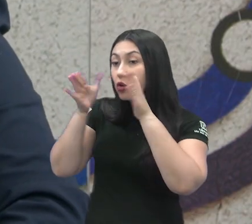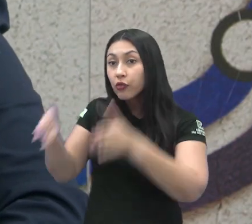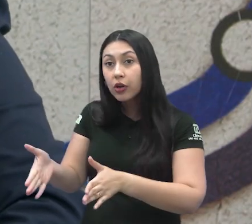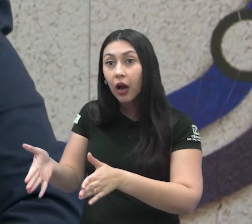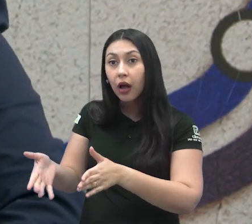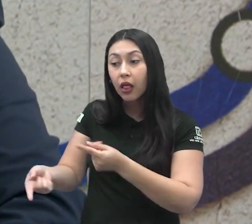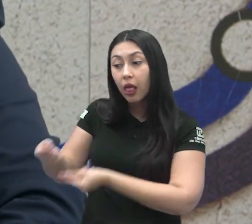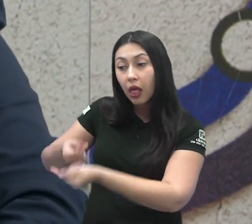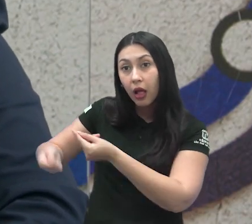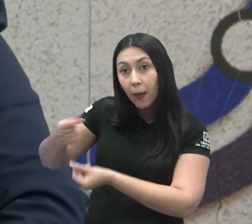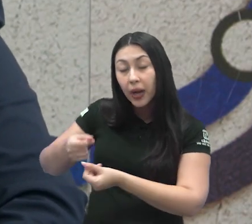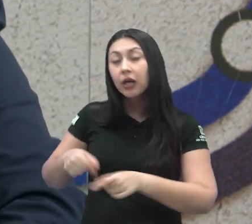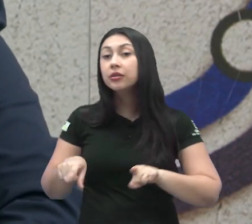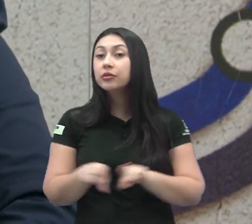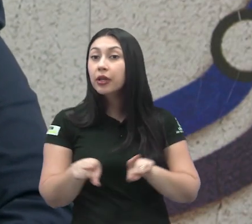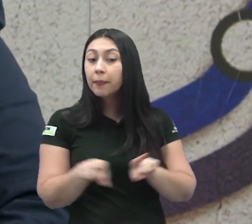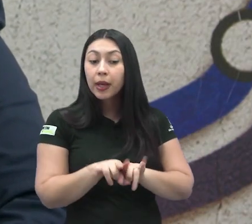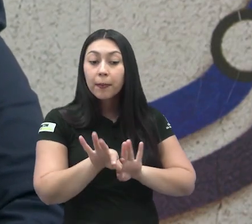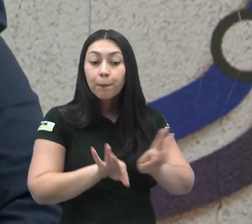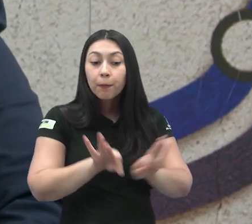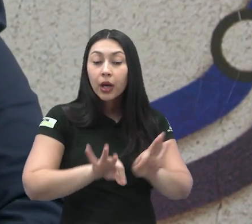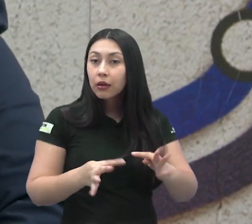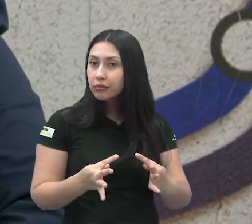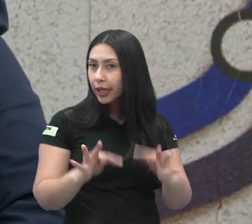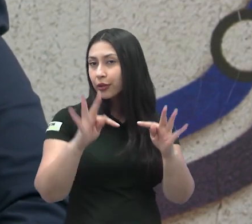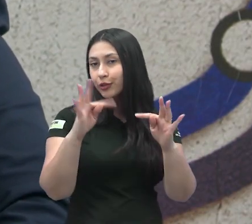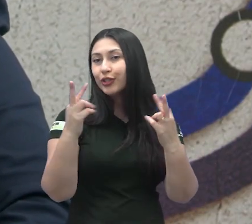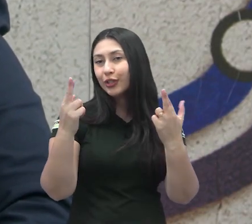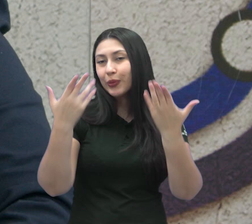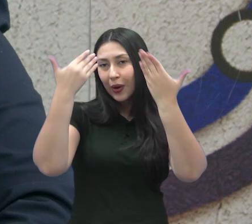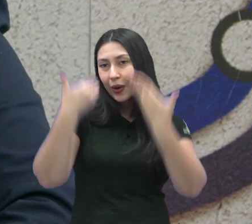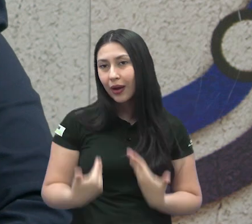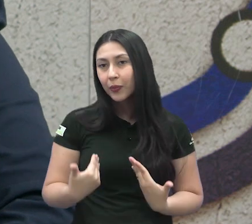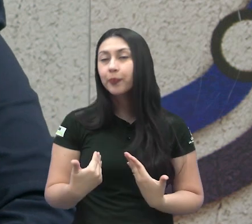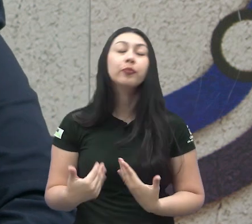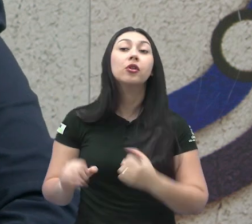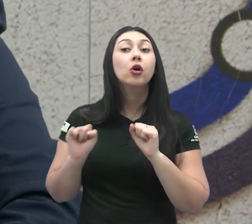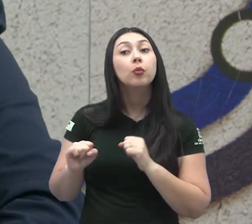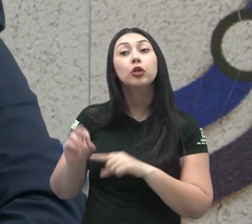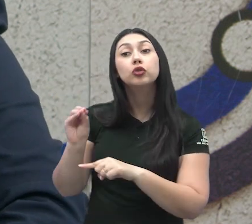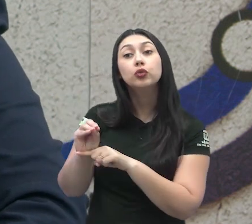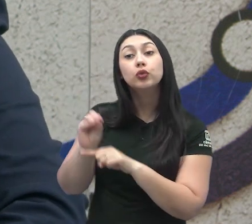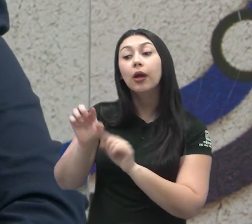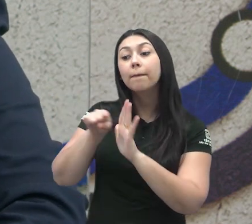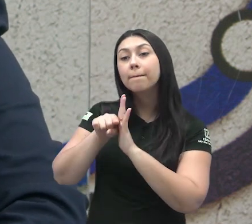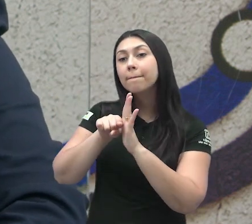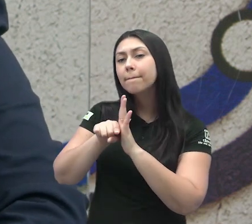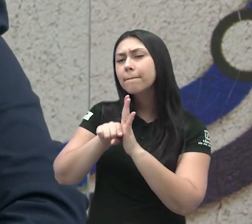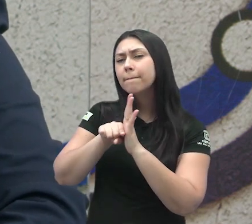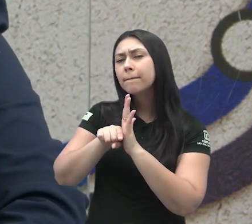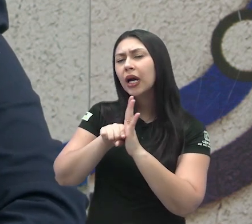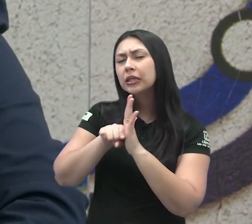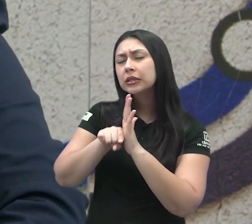comercial, ele pode atuar na área de desenvolvimento de tecnologias, como é o que eu faço hoje, pode atuar na parte de pesquisa